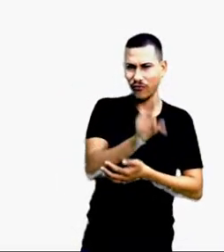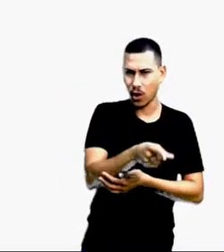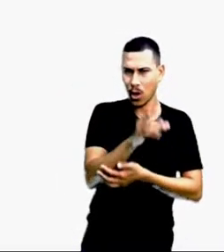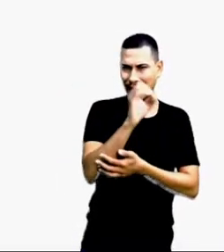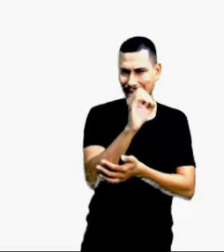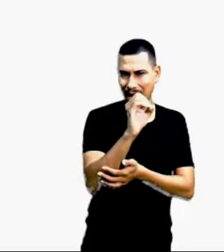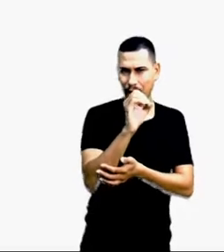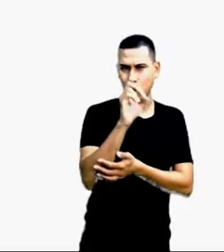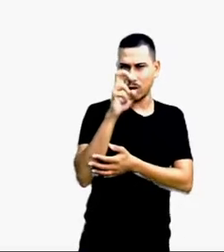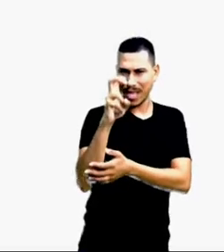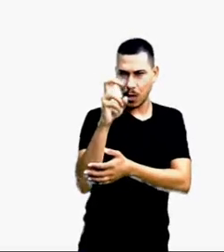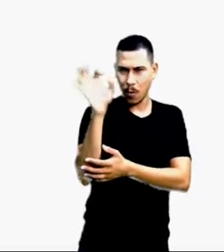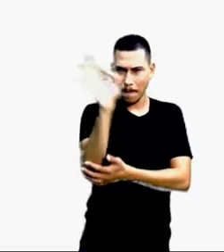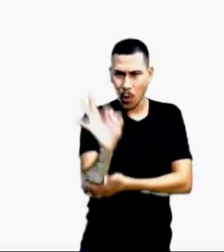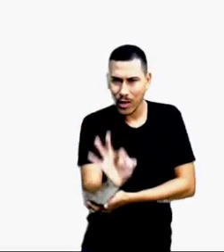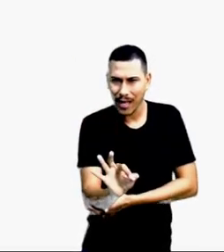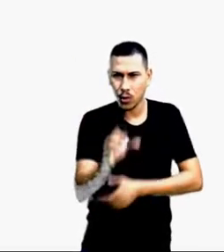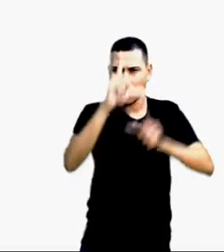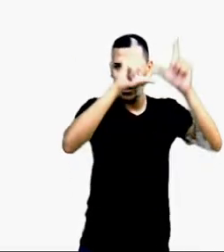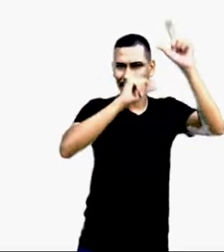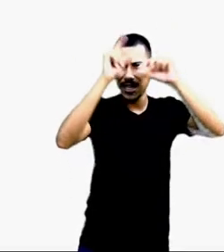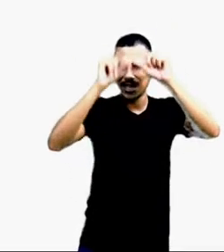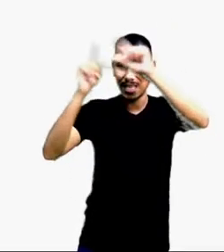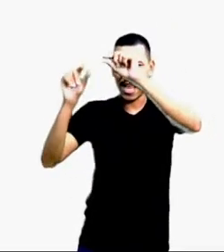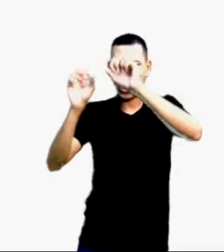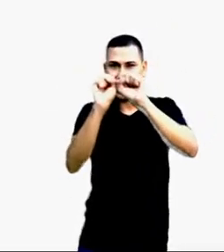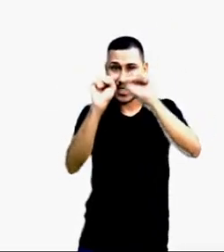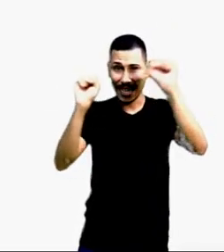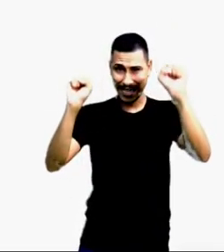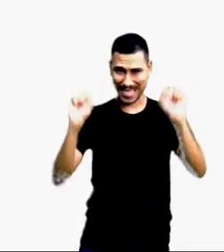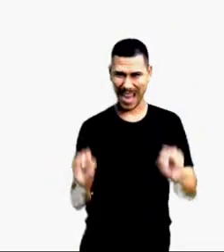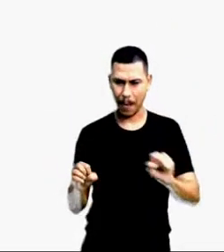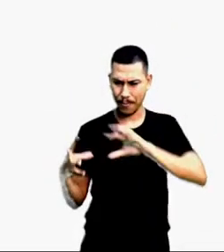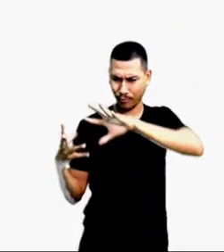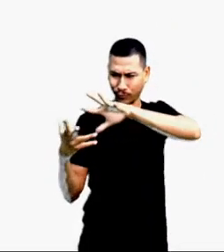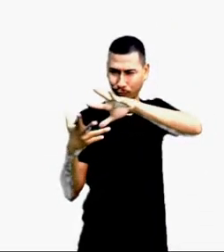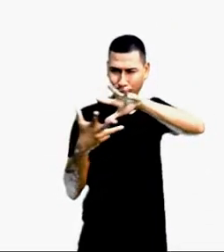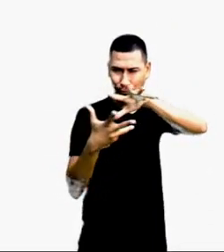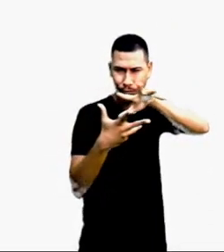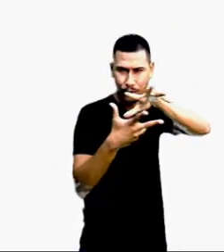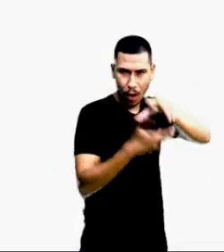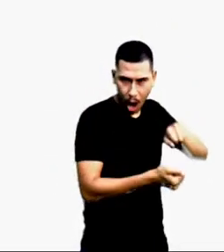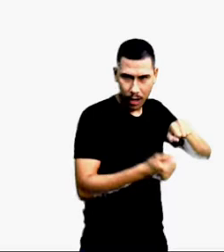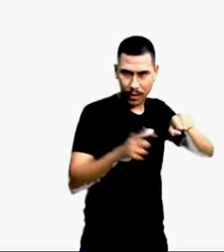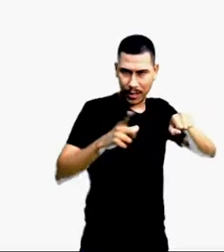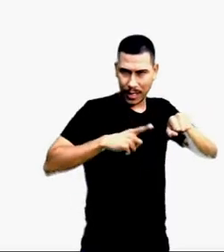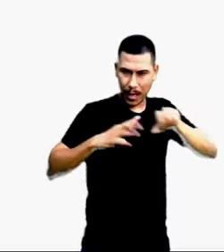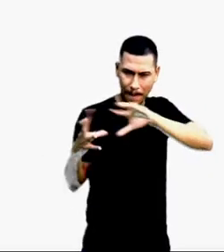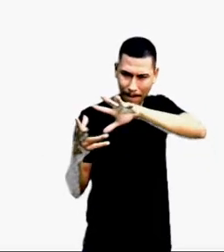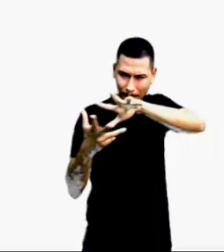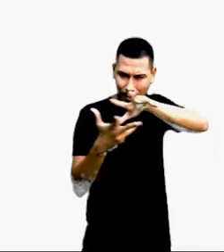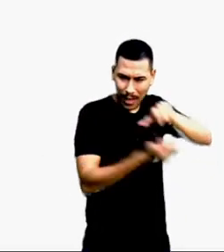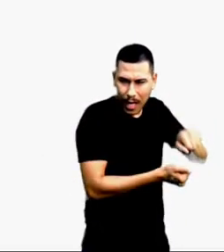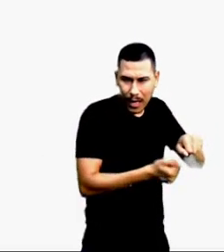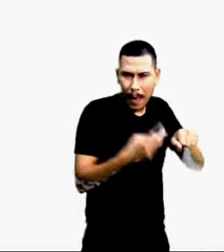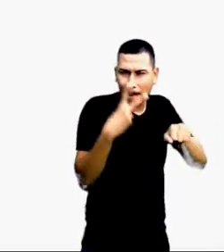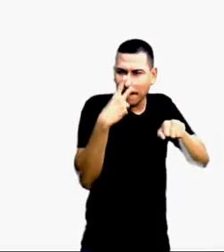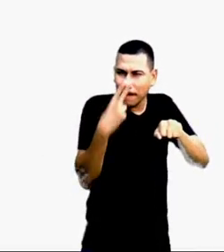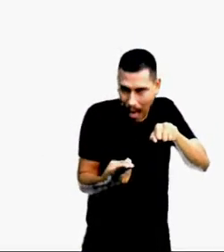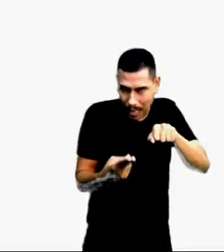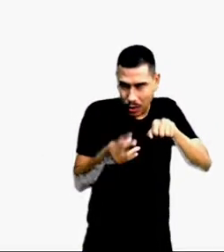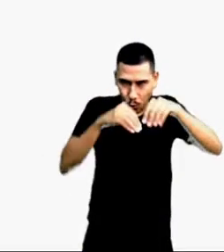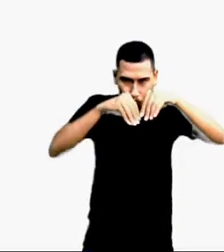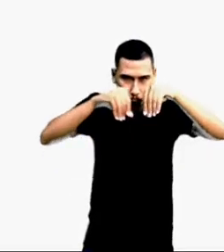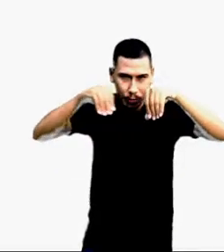0,05% dessas estrelas possuam um sistema planetário onde exista um planeta semelhante à